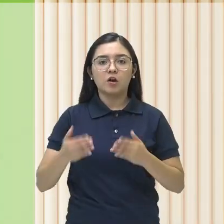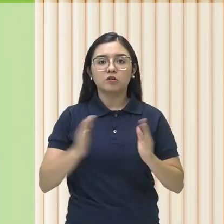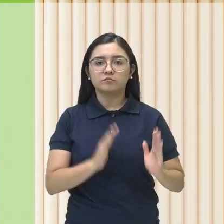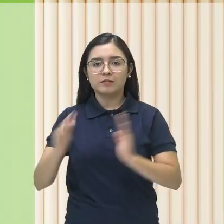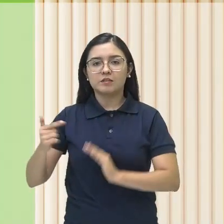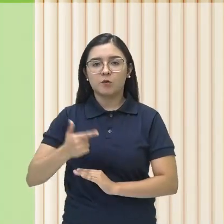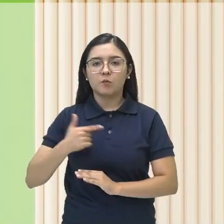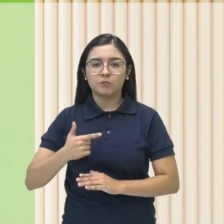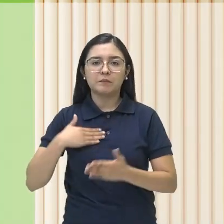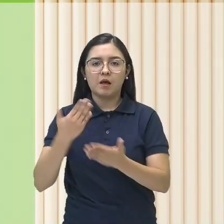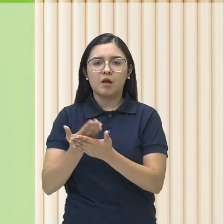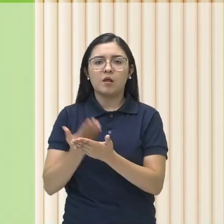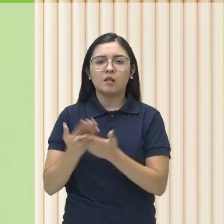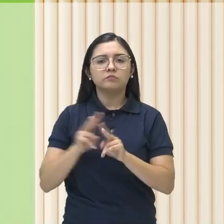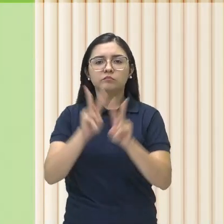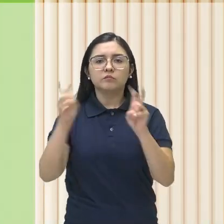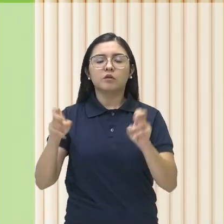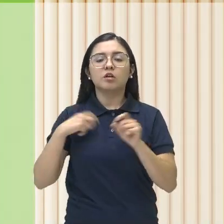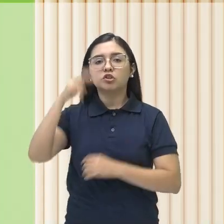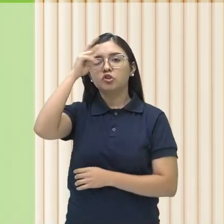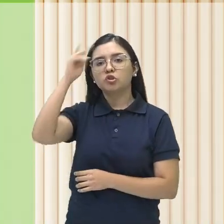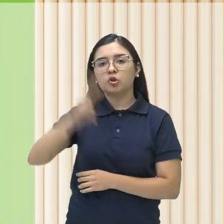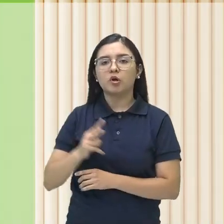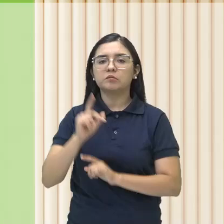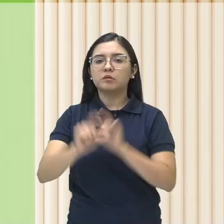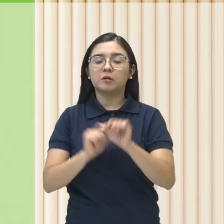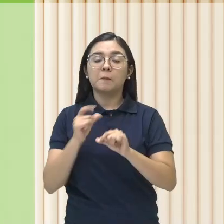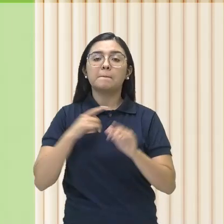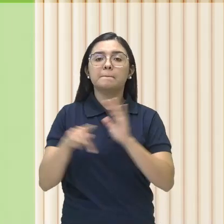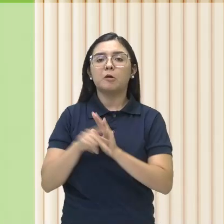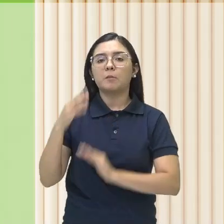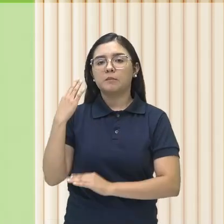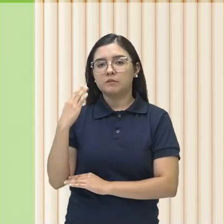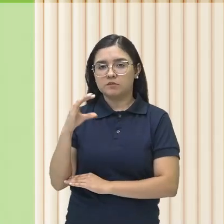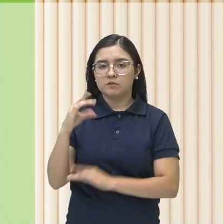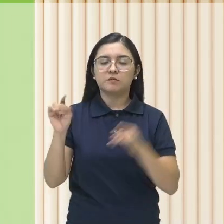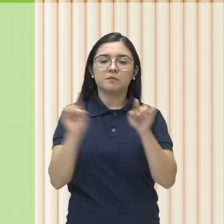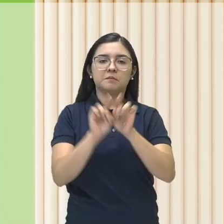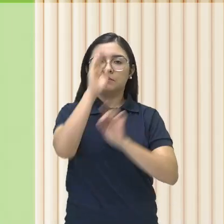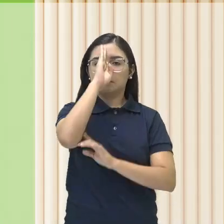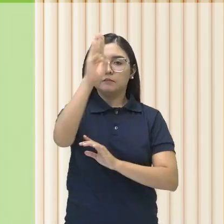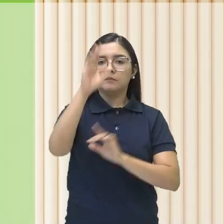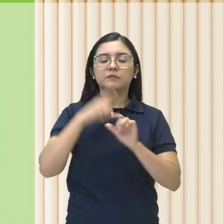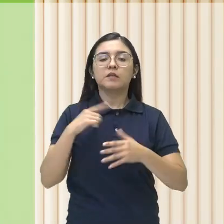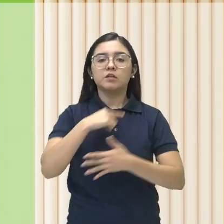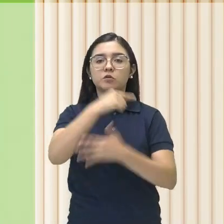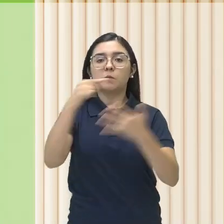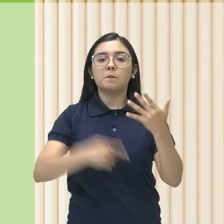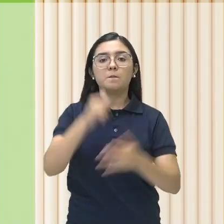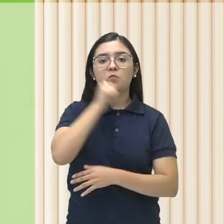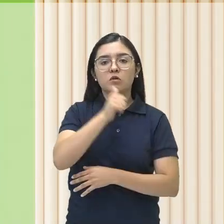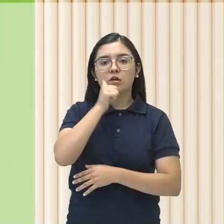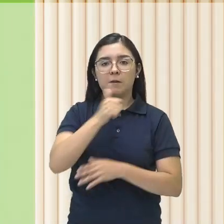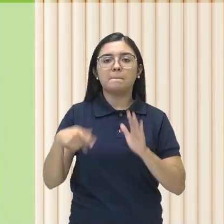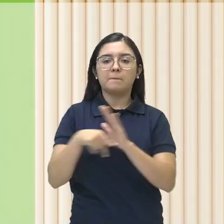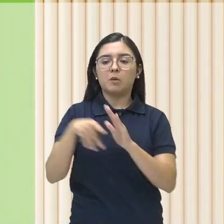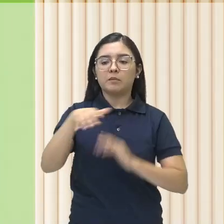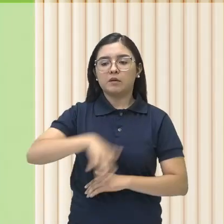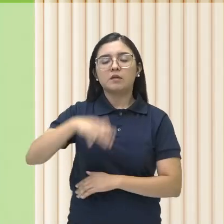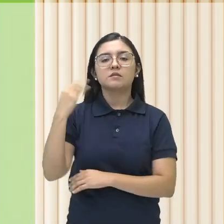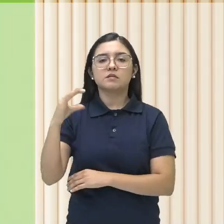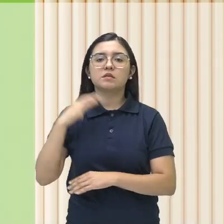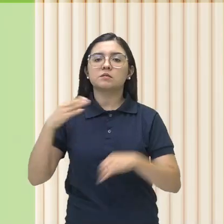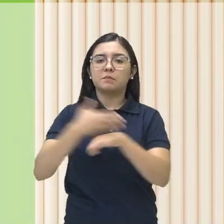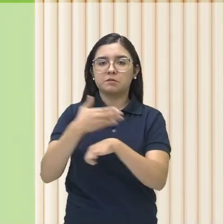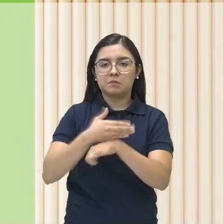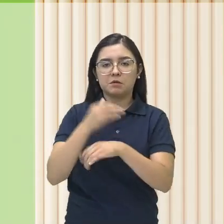para vocês um pouquinho da história, né, da ciência e principalmente das mulheres presentes na